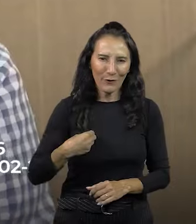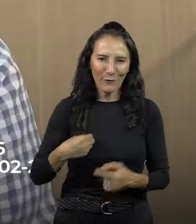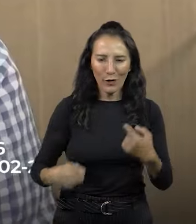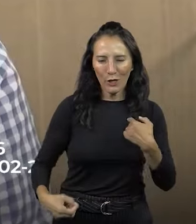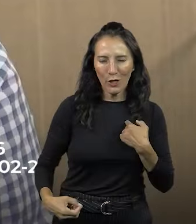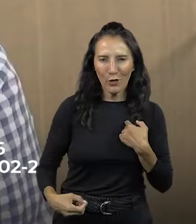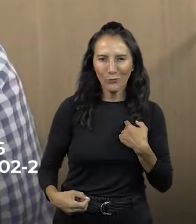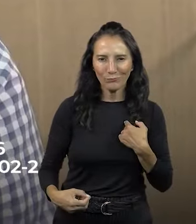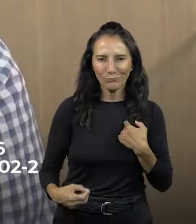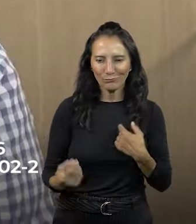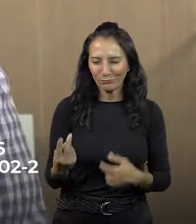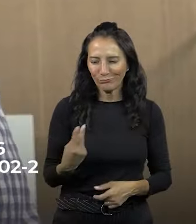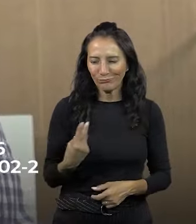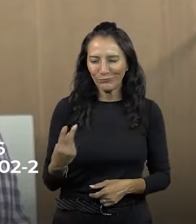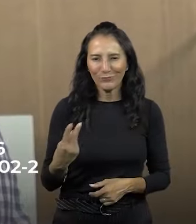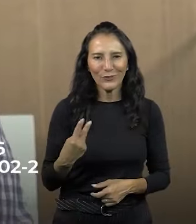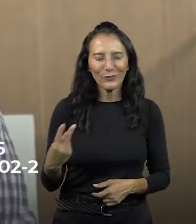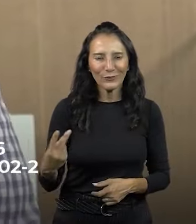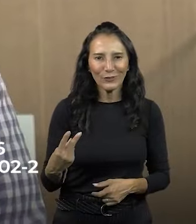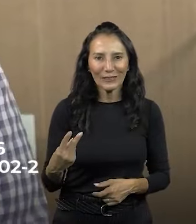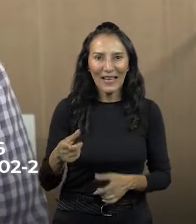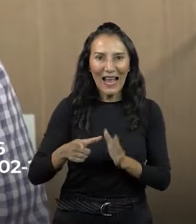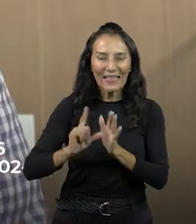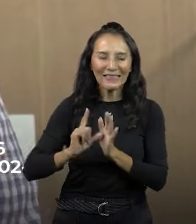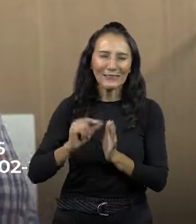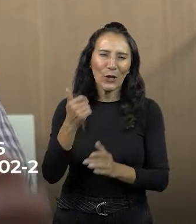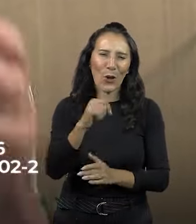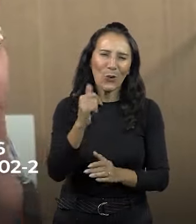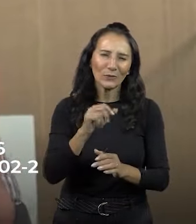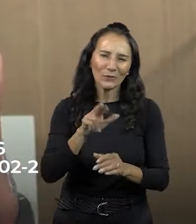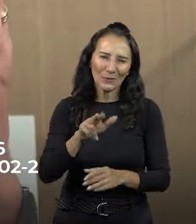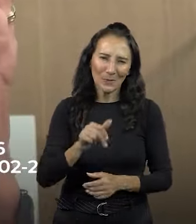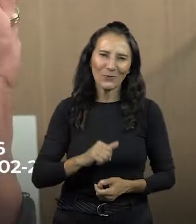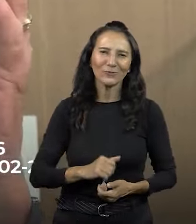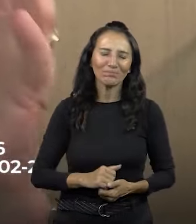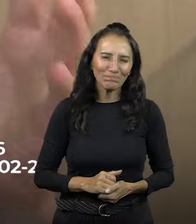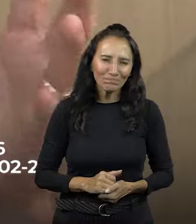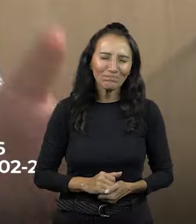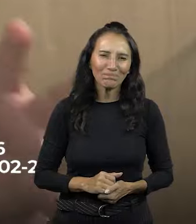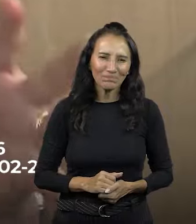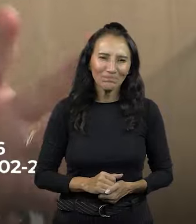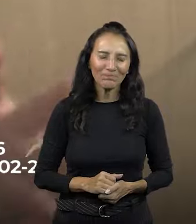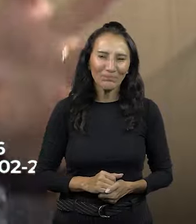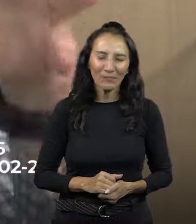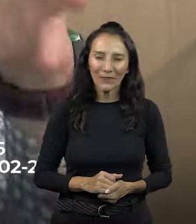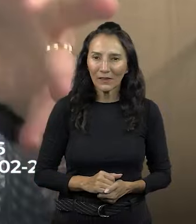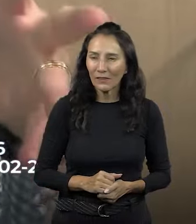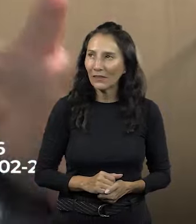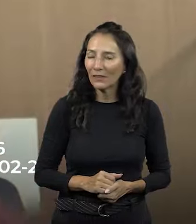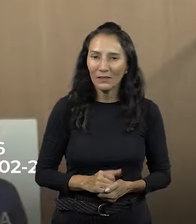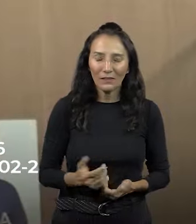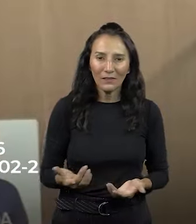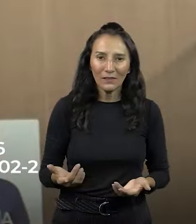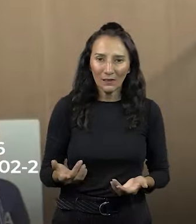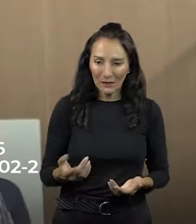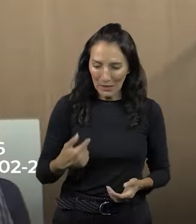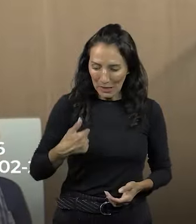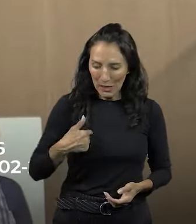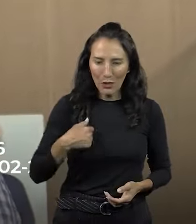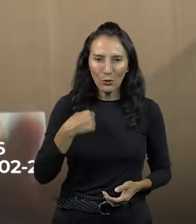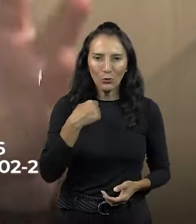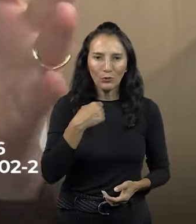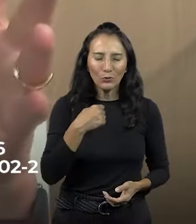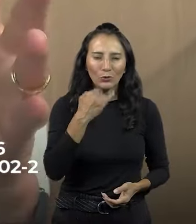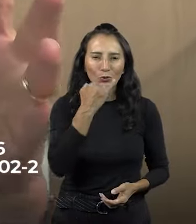um time de 11 irmãos que que Deus espera do Jorge Por que que o Jorge tá vivo